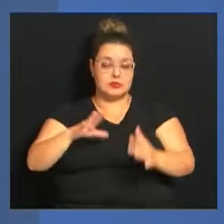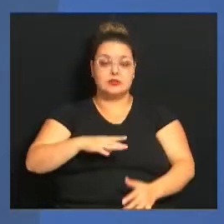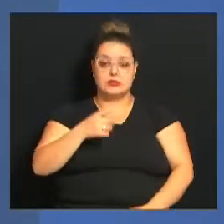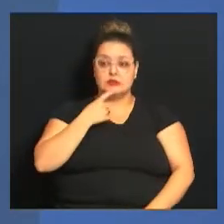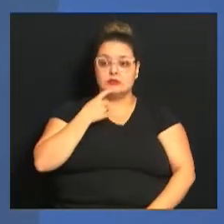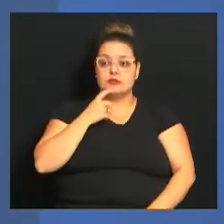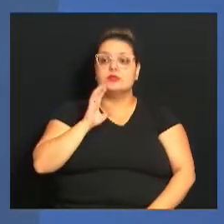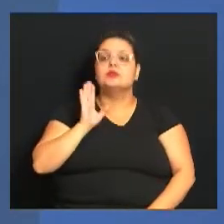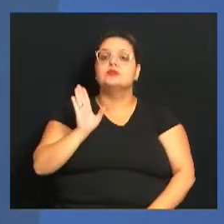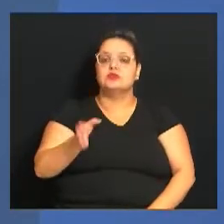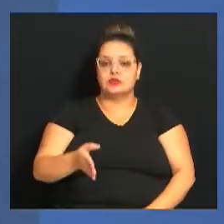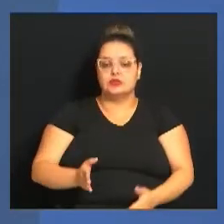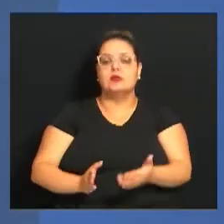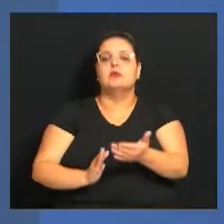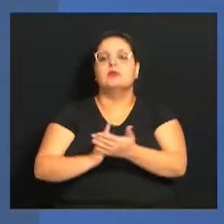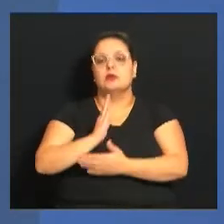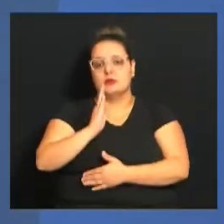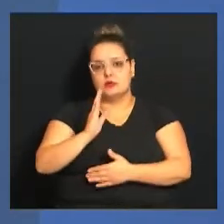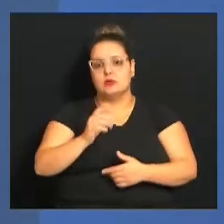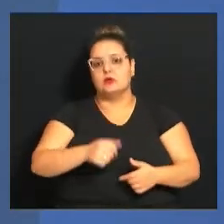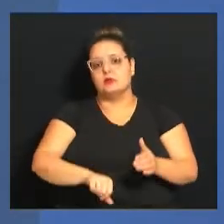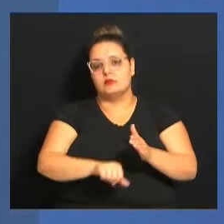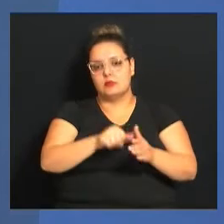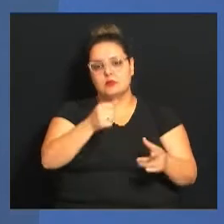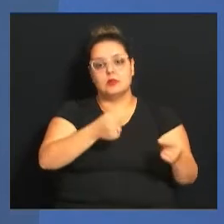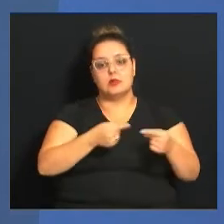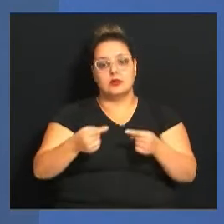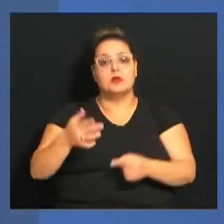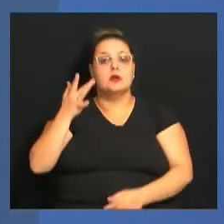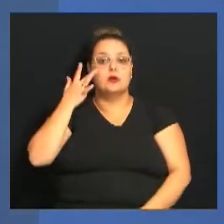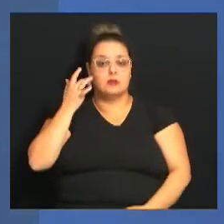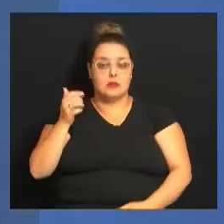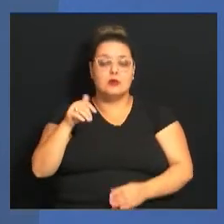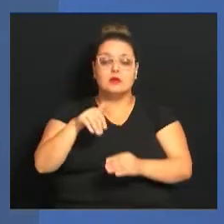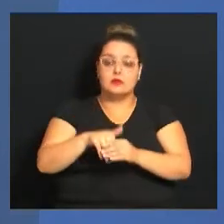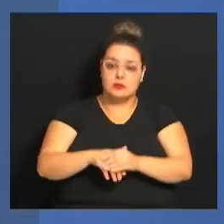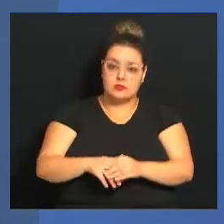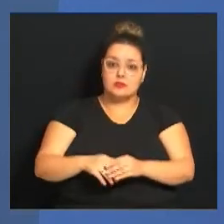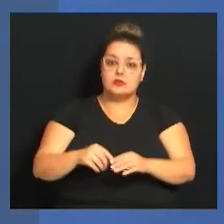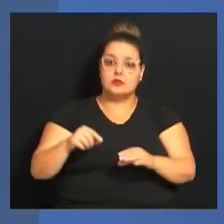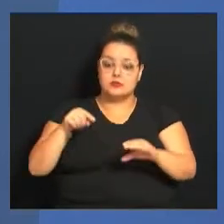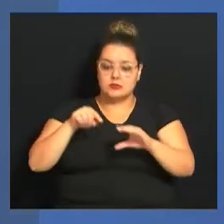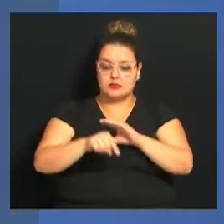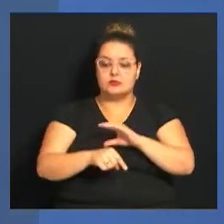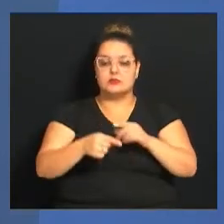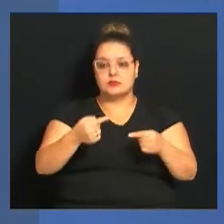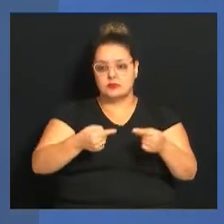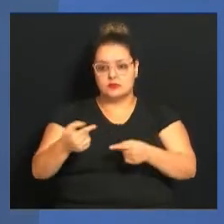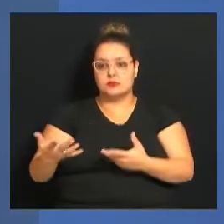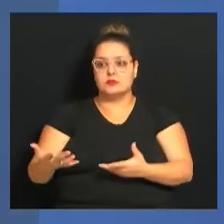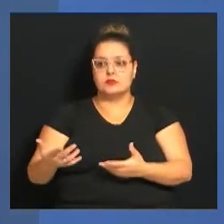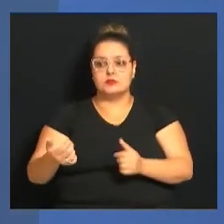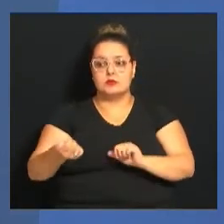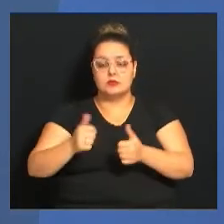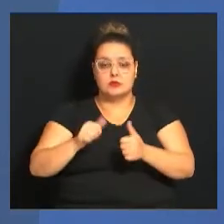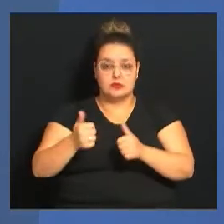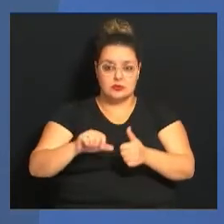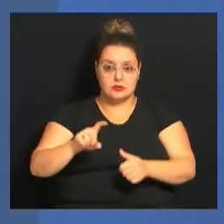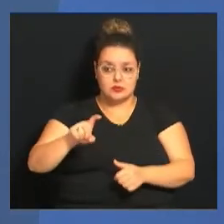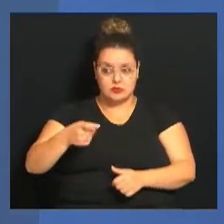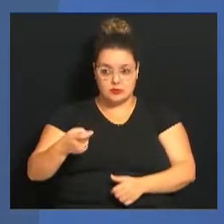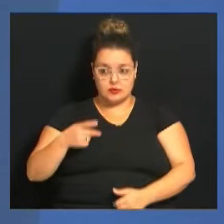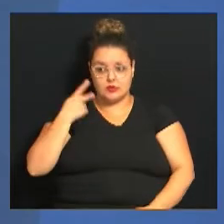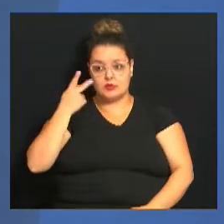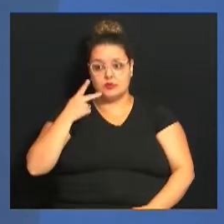já foi aprovada em primeira discussão e amanhã será a votação do mérito. Também será analisado o projeto do ex-vereador Jorge